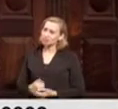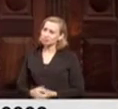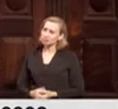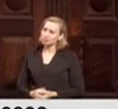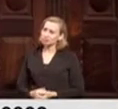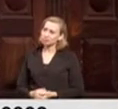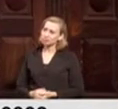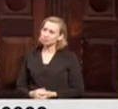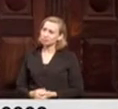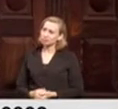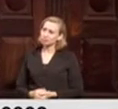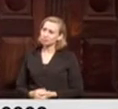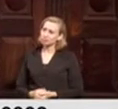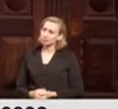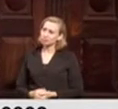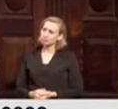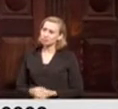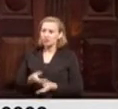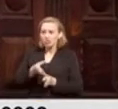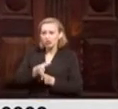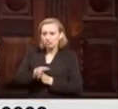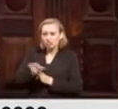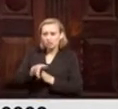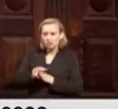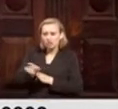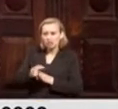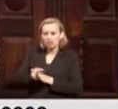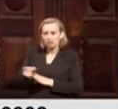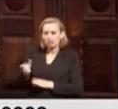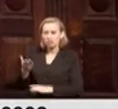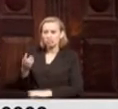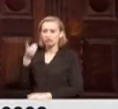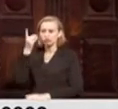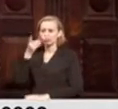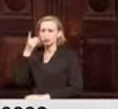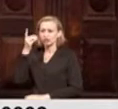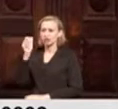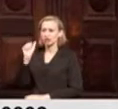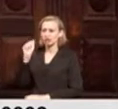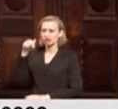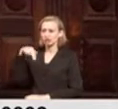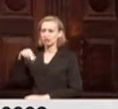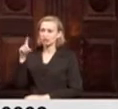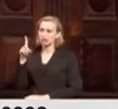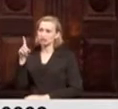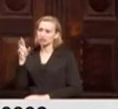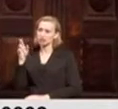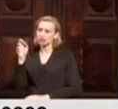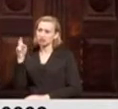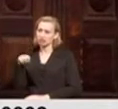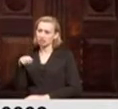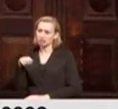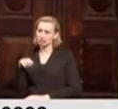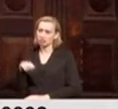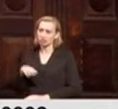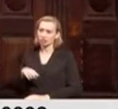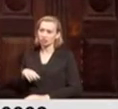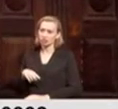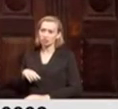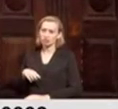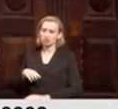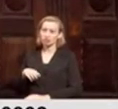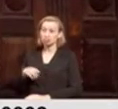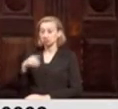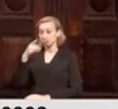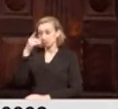da orientação aqui dos deputados André Correia e André Lazzaroni, na ideia de que existe uma contradição entre os